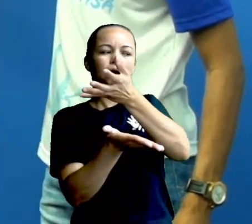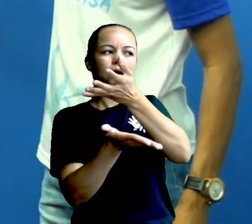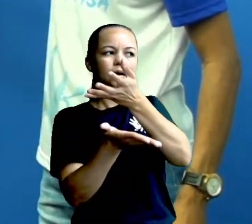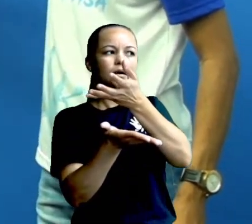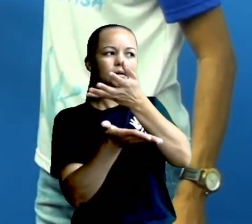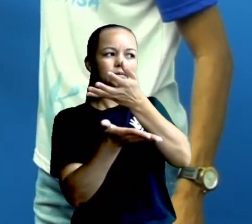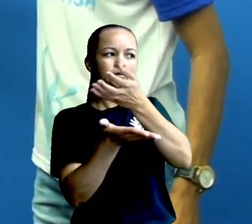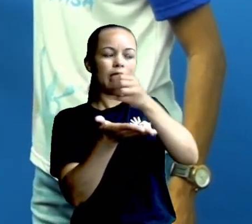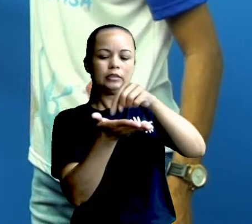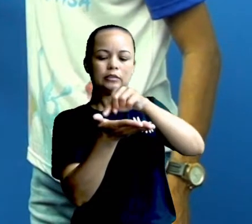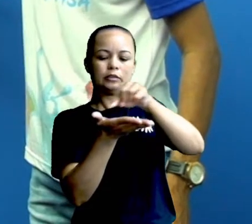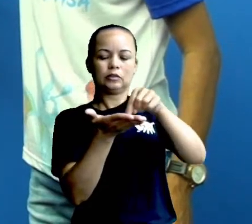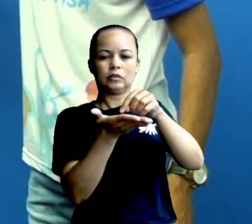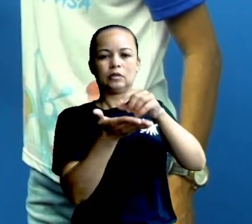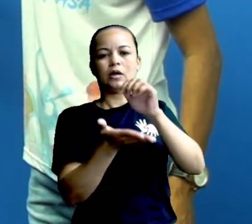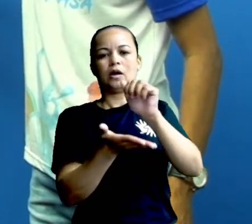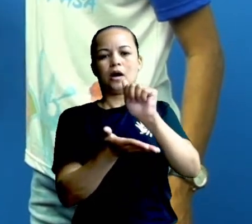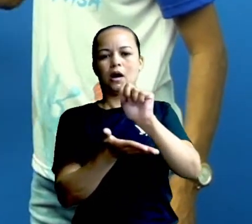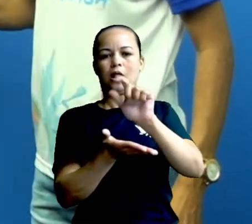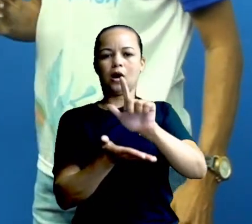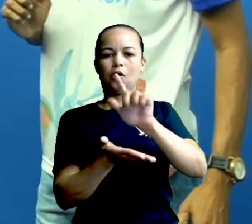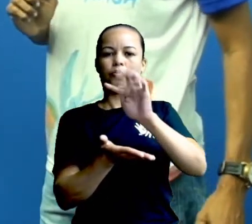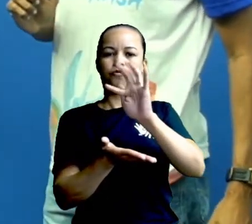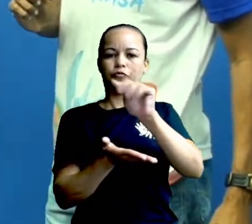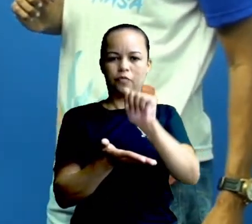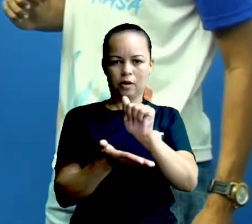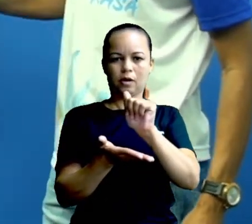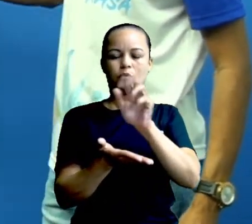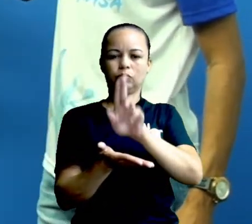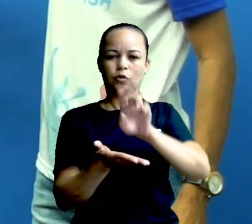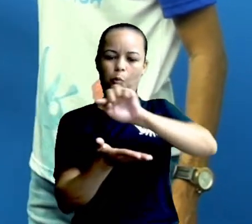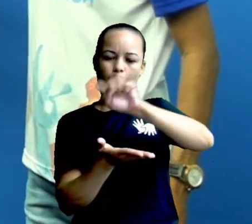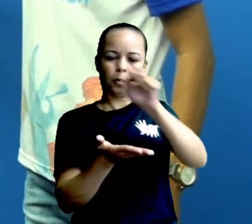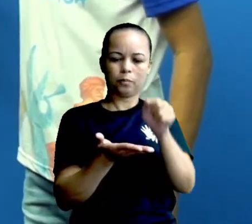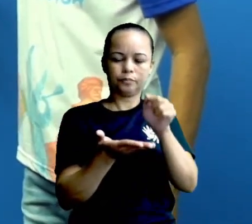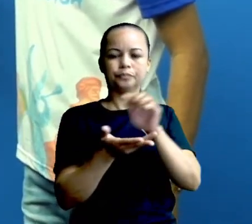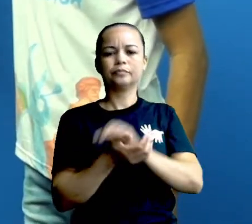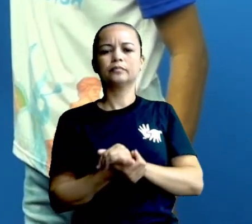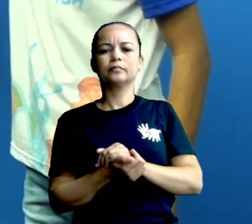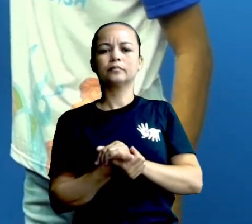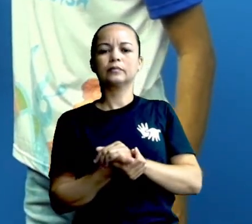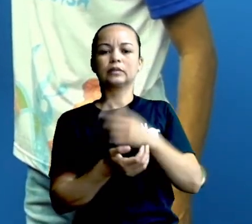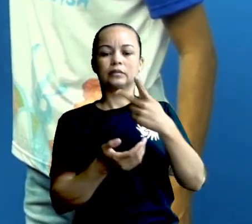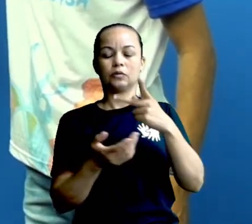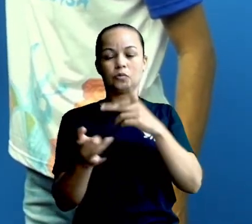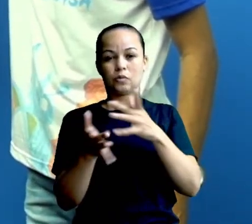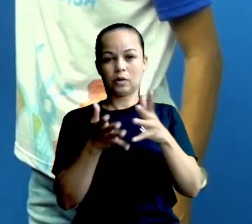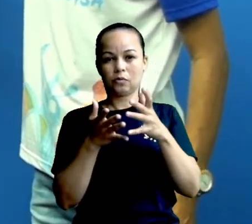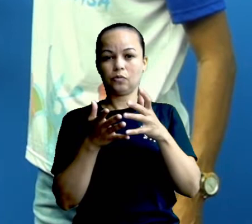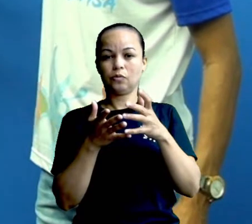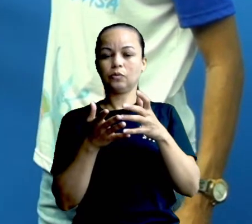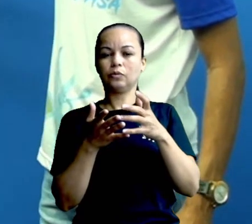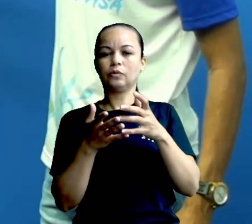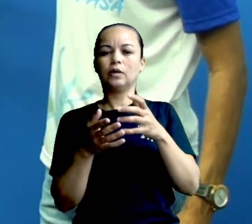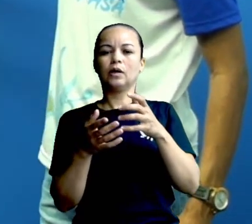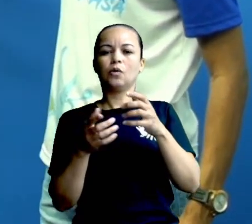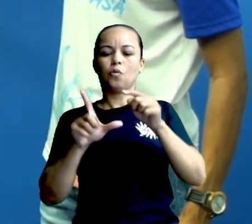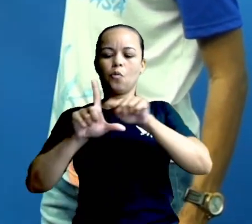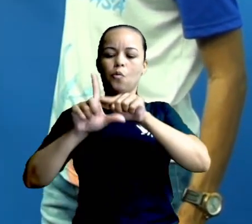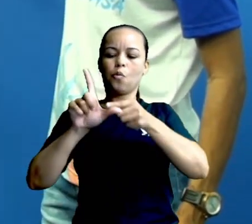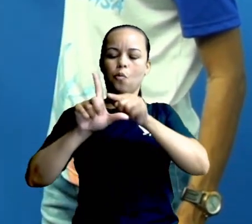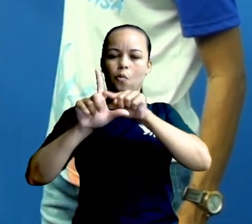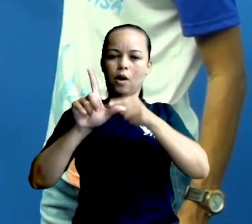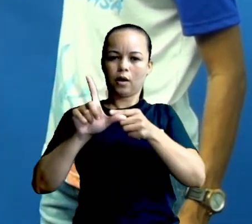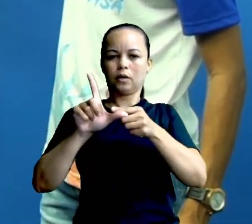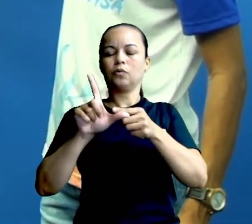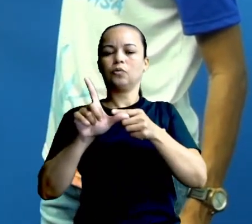reflexão. Essa letrinha aqui chama de alfa, tá bom? A gente diz o seguinte, que o ângulo de incidência, ele é igual